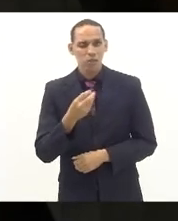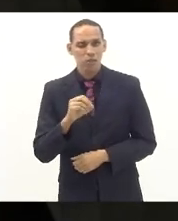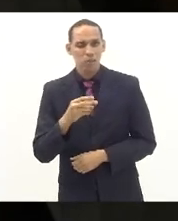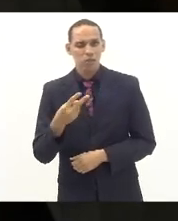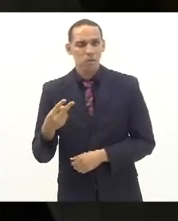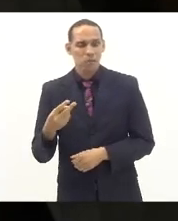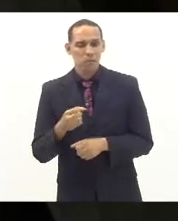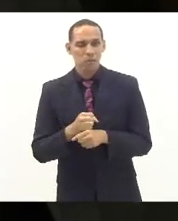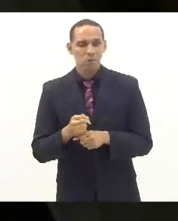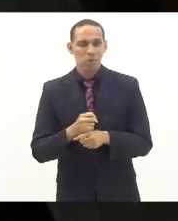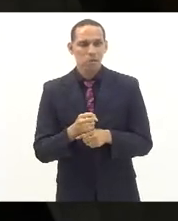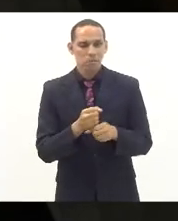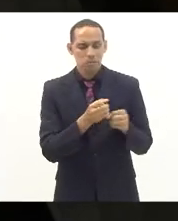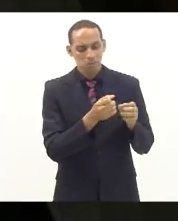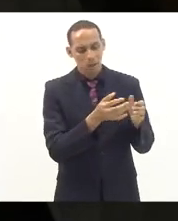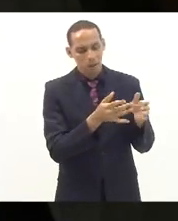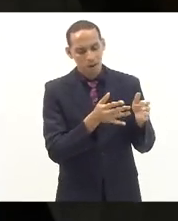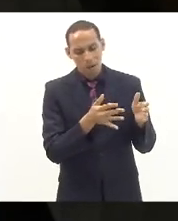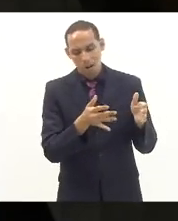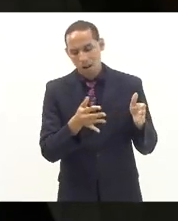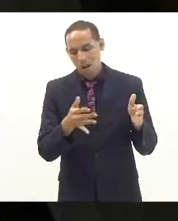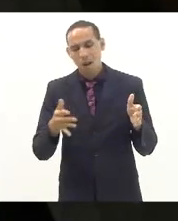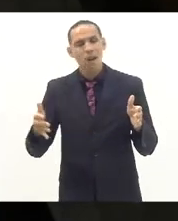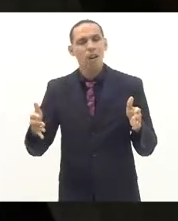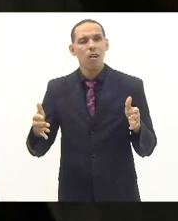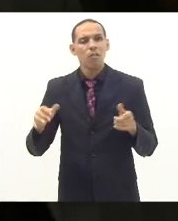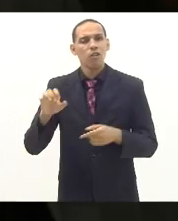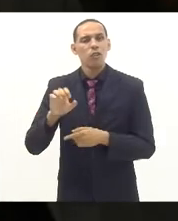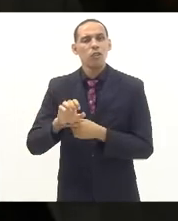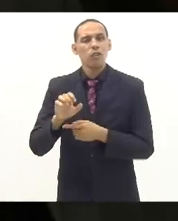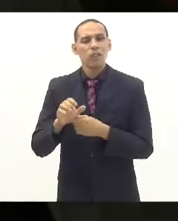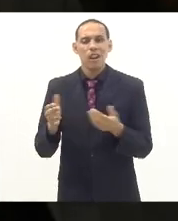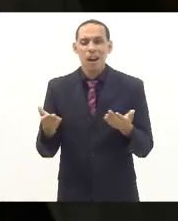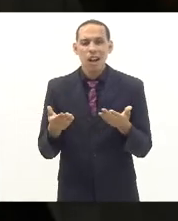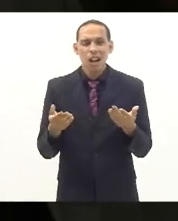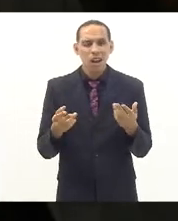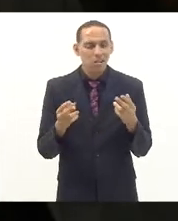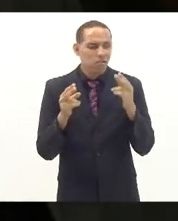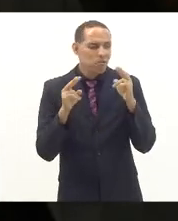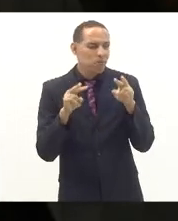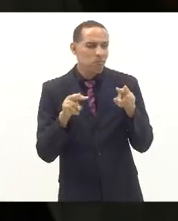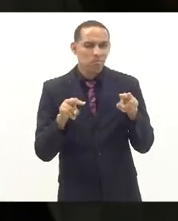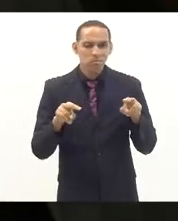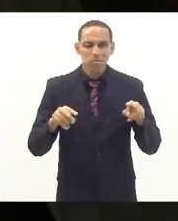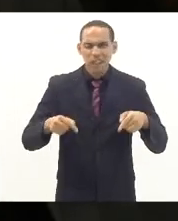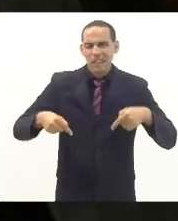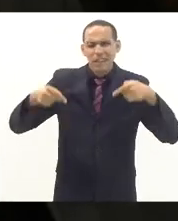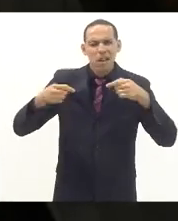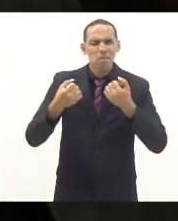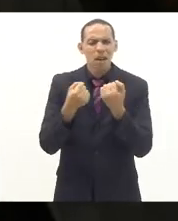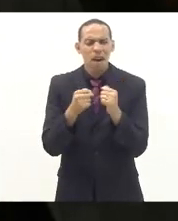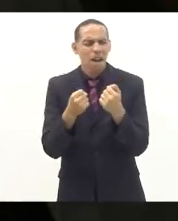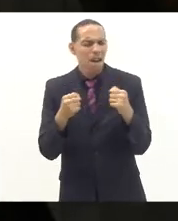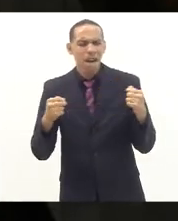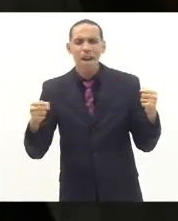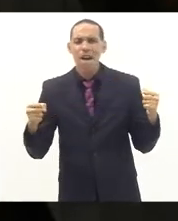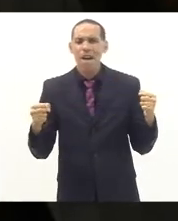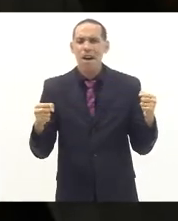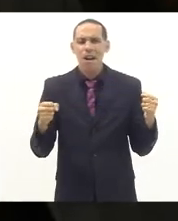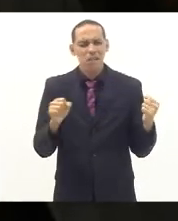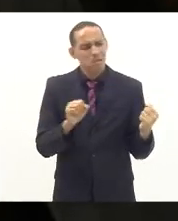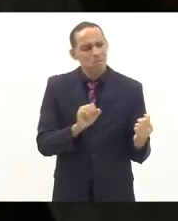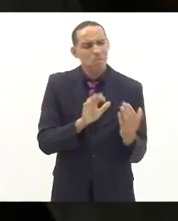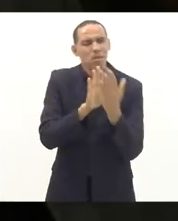em um estado que se encontra diante de um grande desafio em termos de